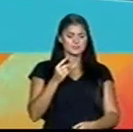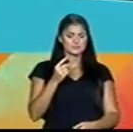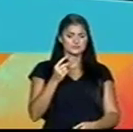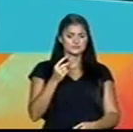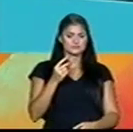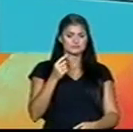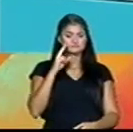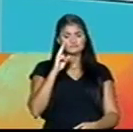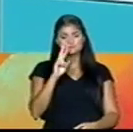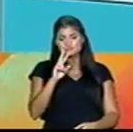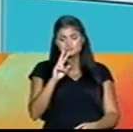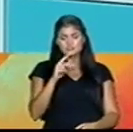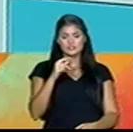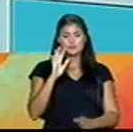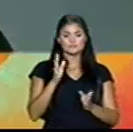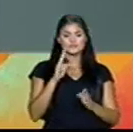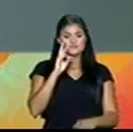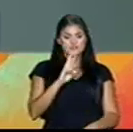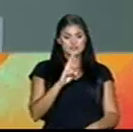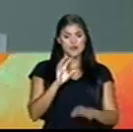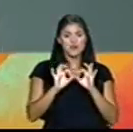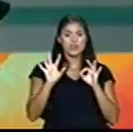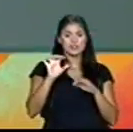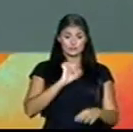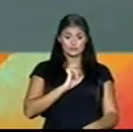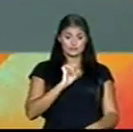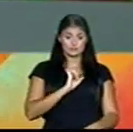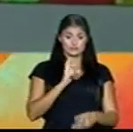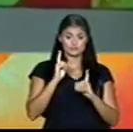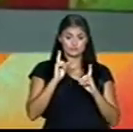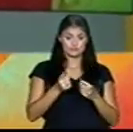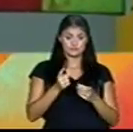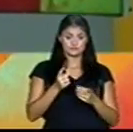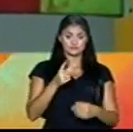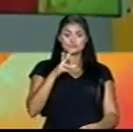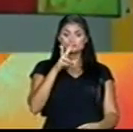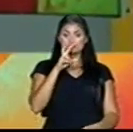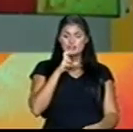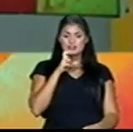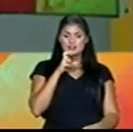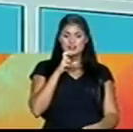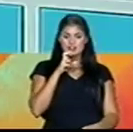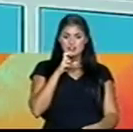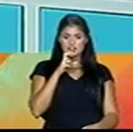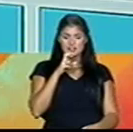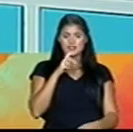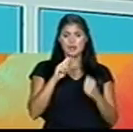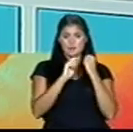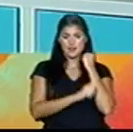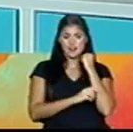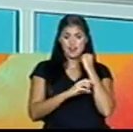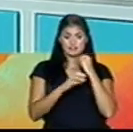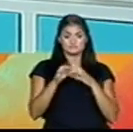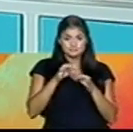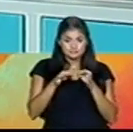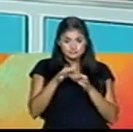de olho, mas... A minha dica é sempre esta, assim que começa a cheirar, a invadir o cheirinho da banana e do cacau na cozinha, é